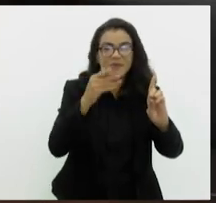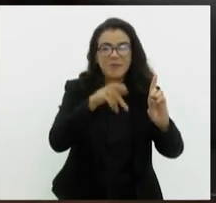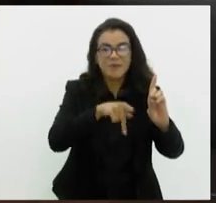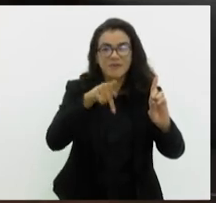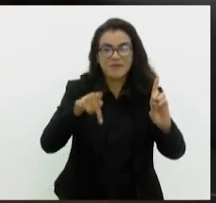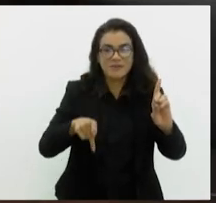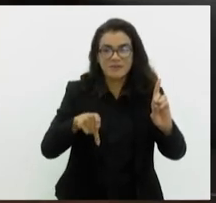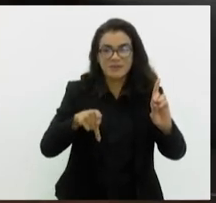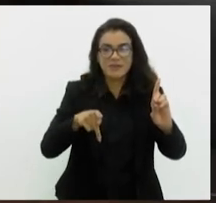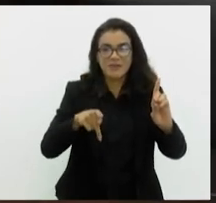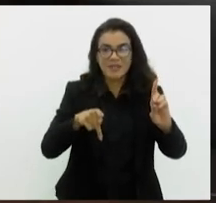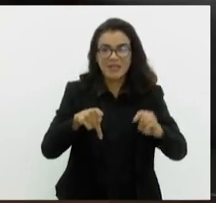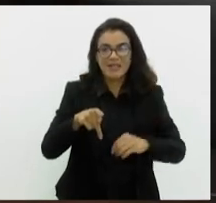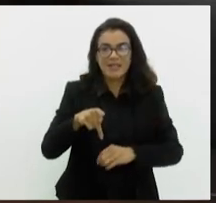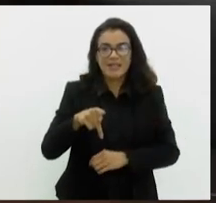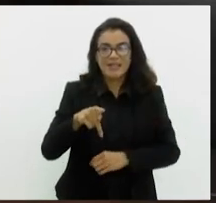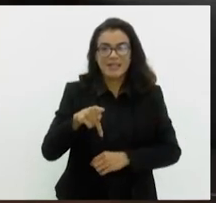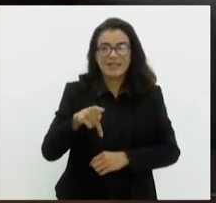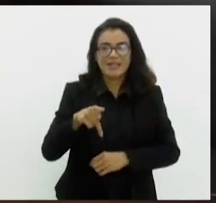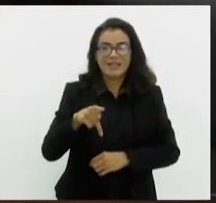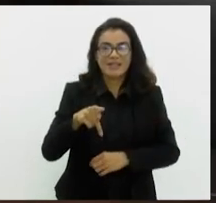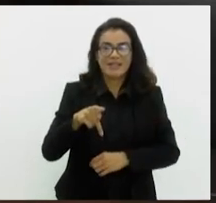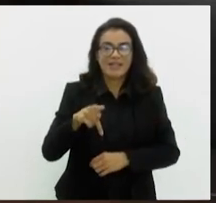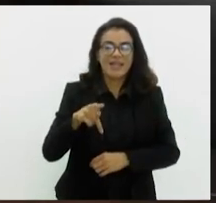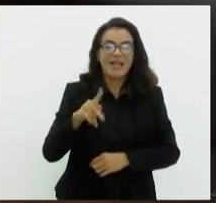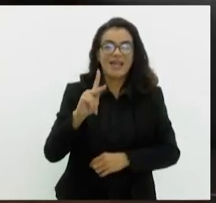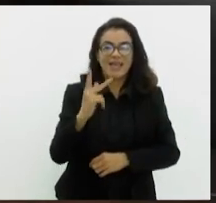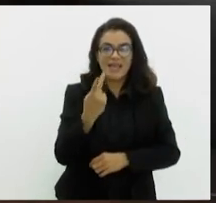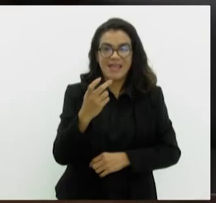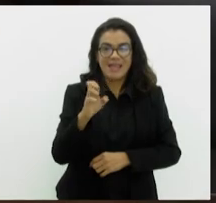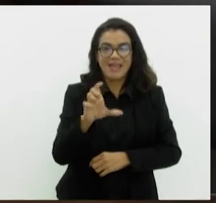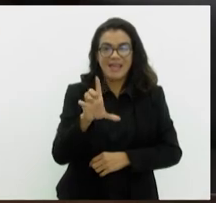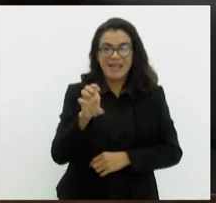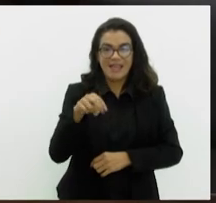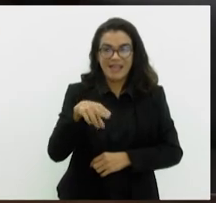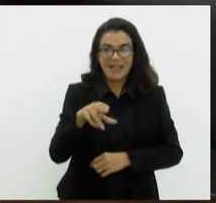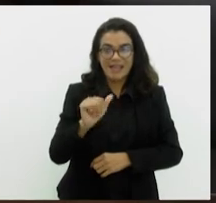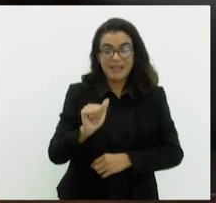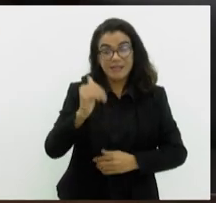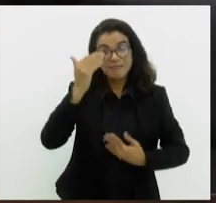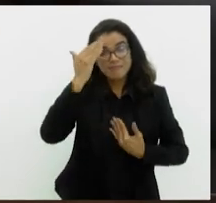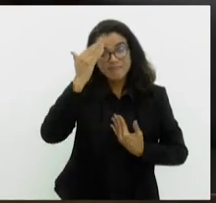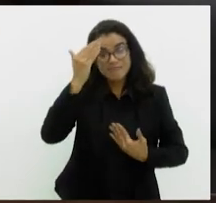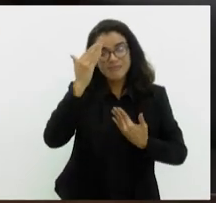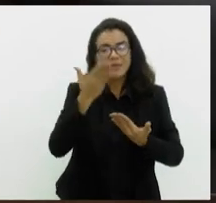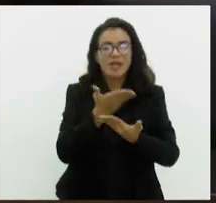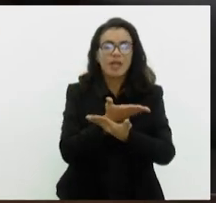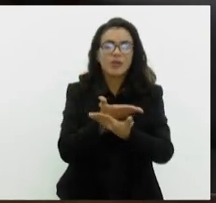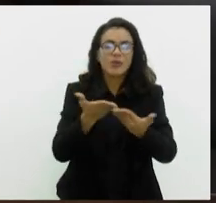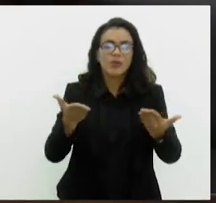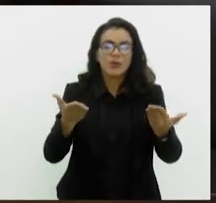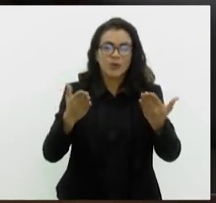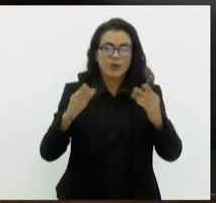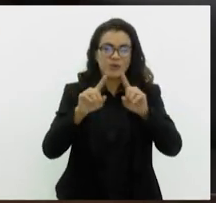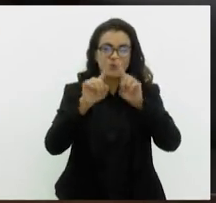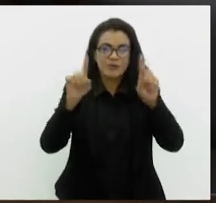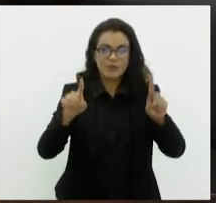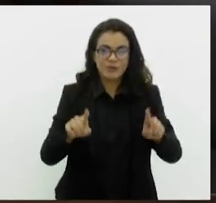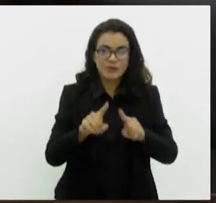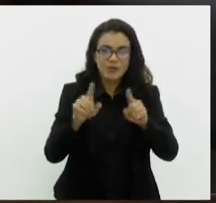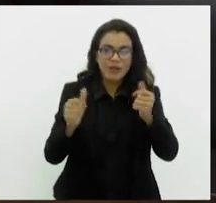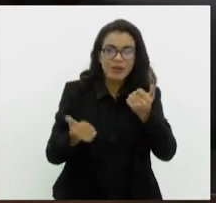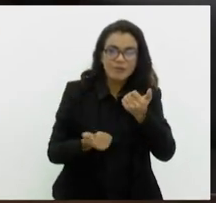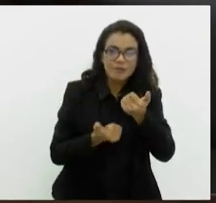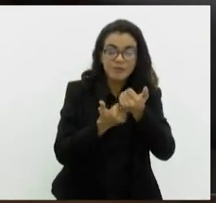professora doutora Helena Teodoro. Dizer também dos agradecimentos a todos os funcionários e